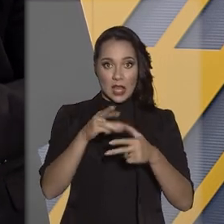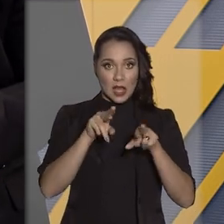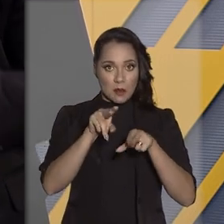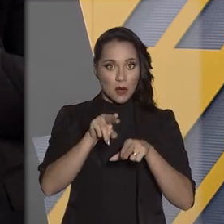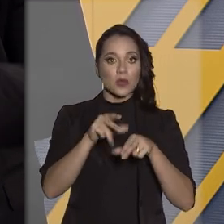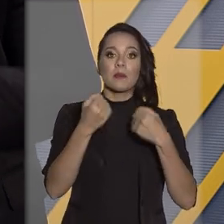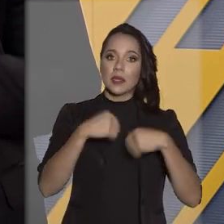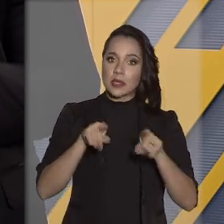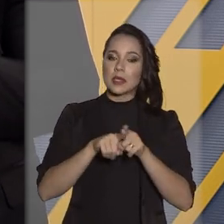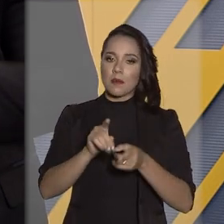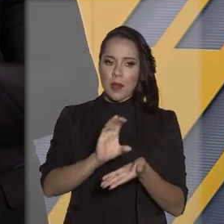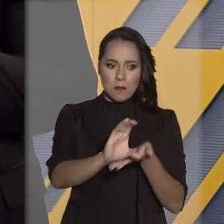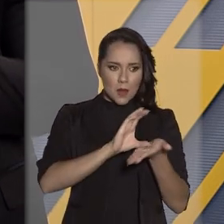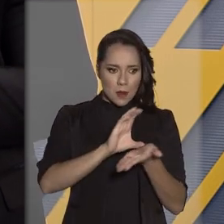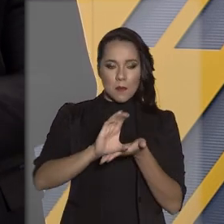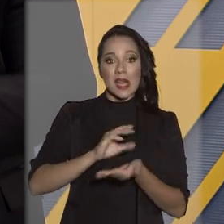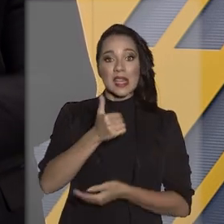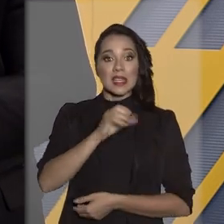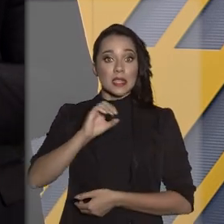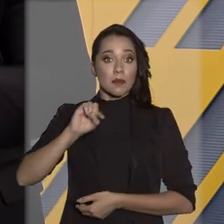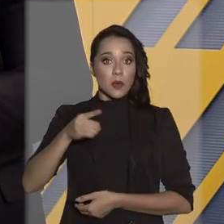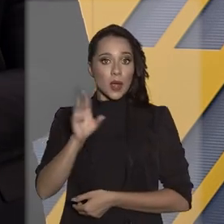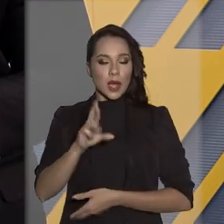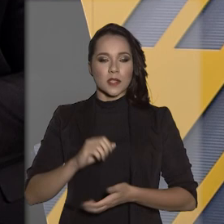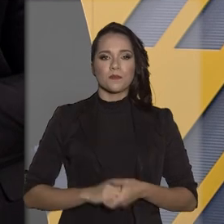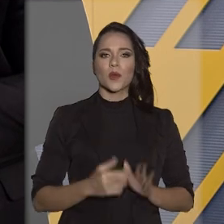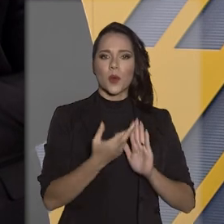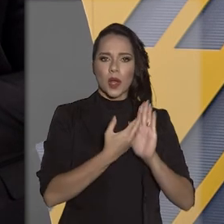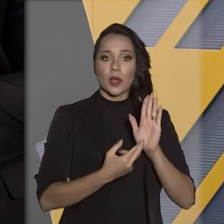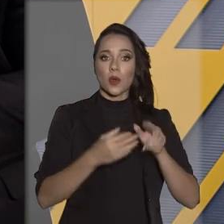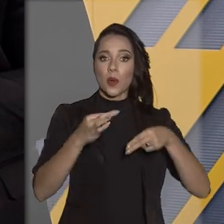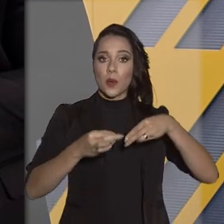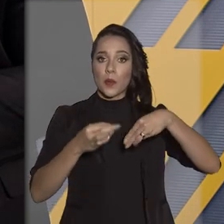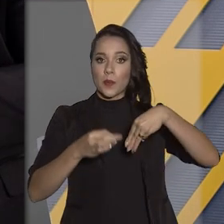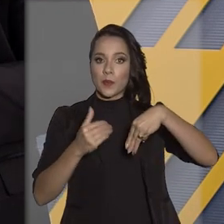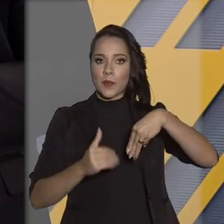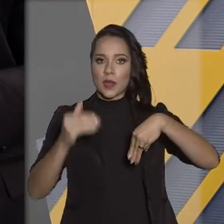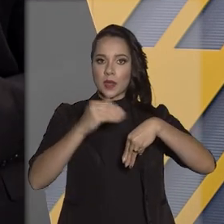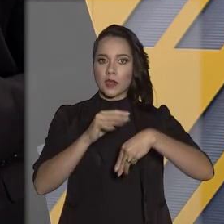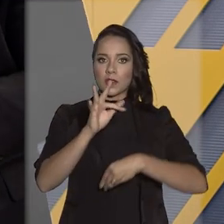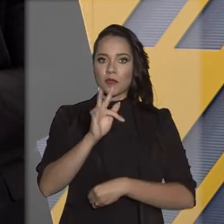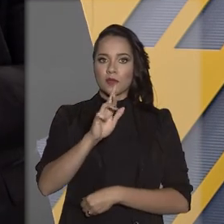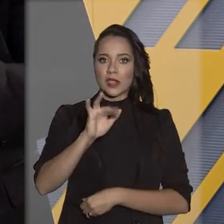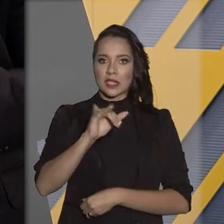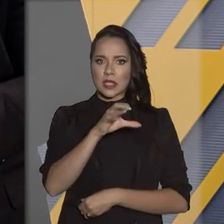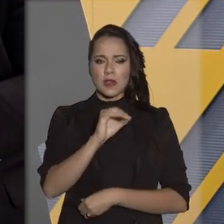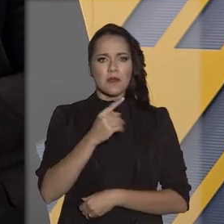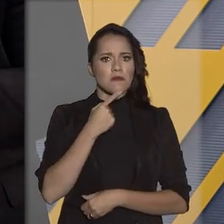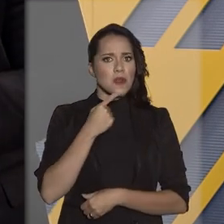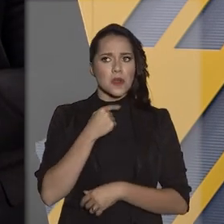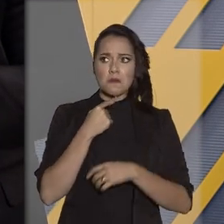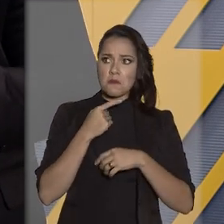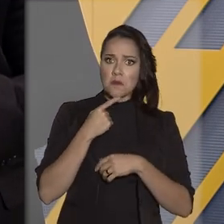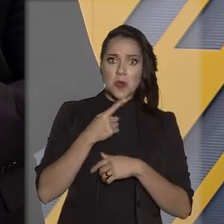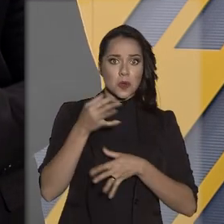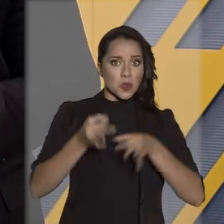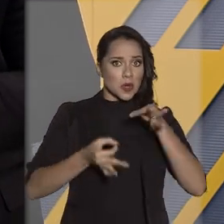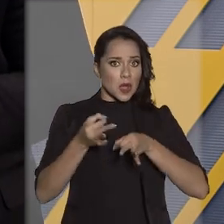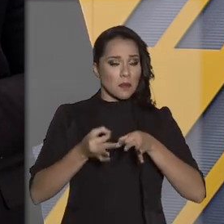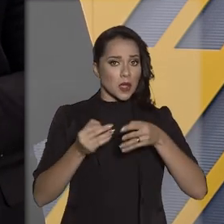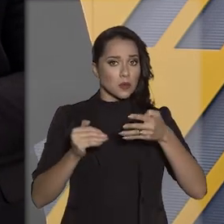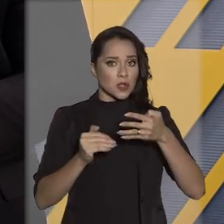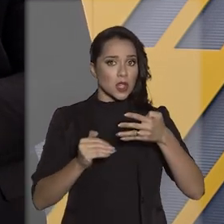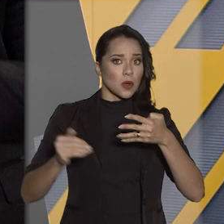deverá receber R$100 mil cada. O relator, ministro Francisco Falcão, disse que não é possível, no julgamento de